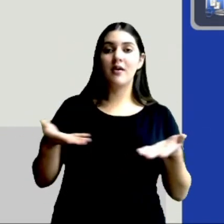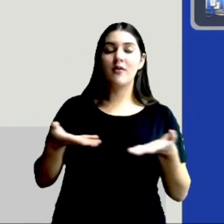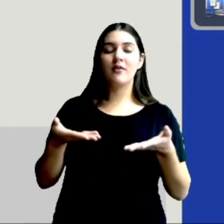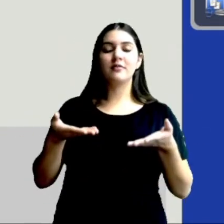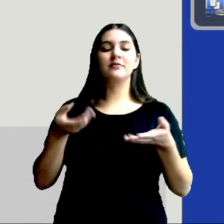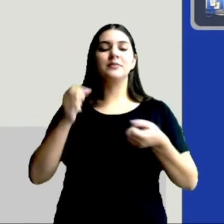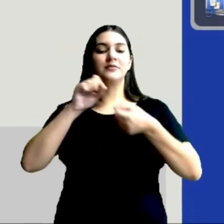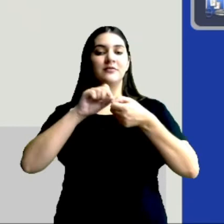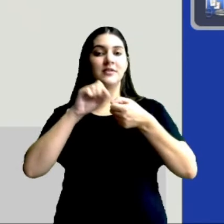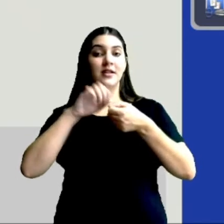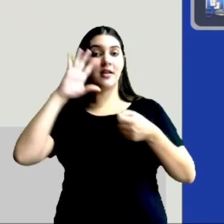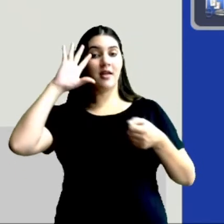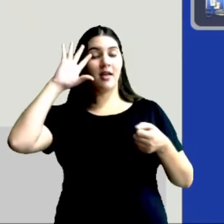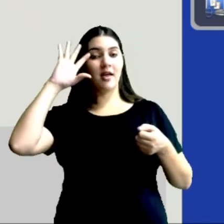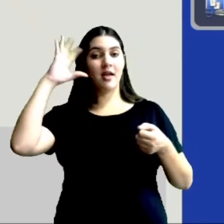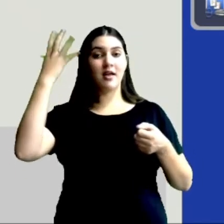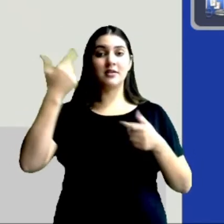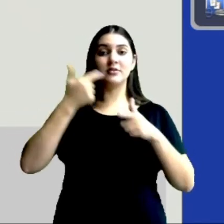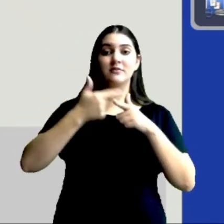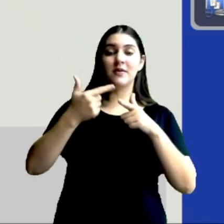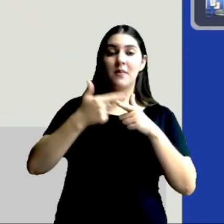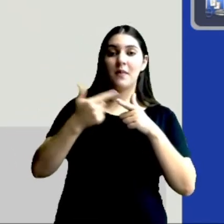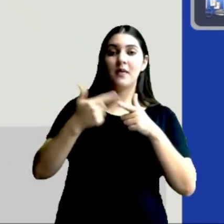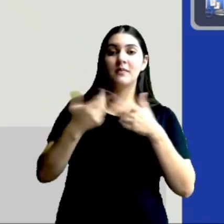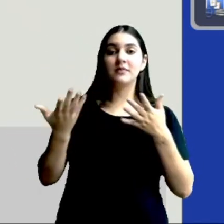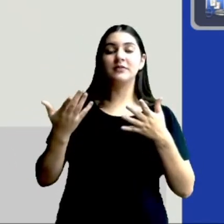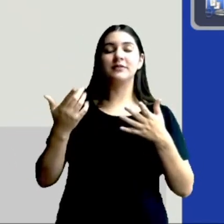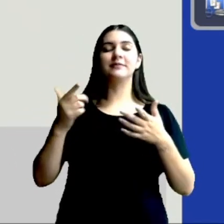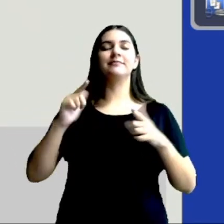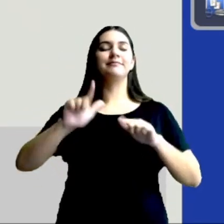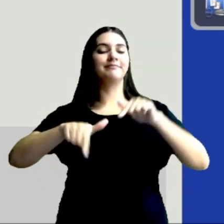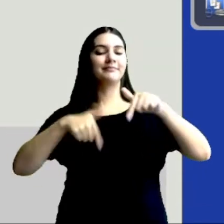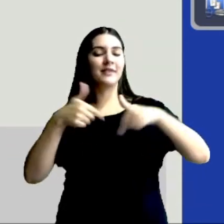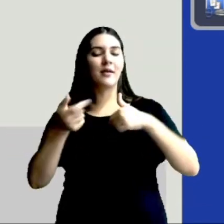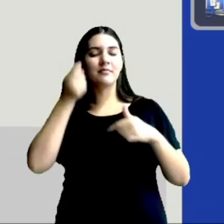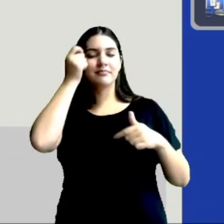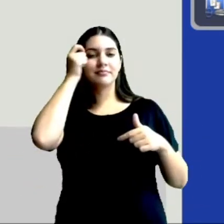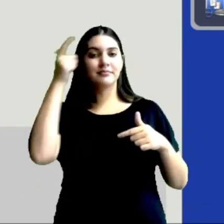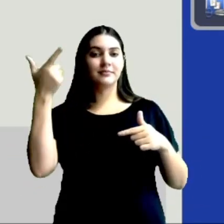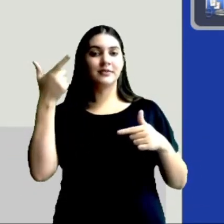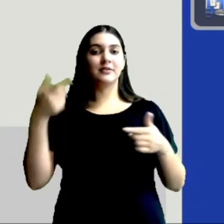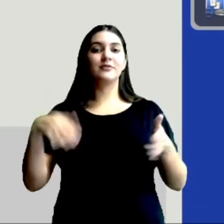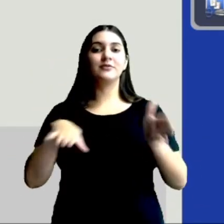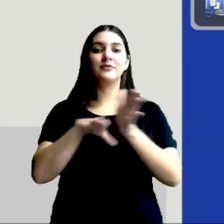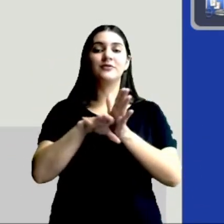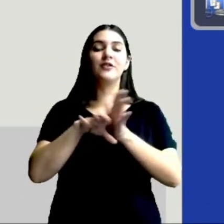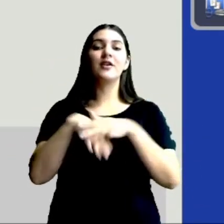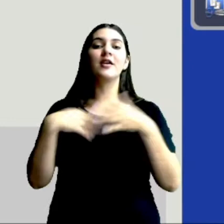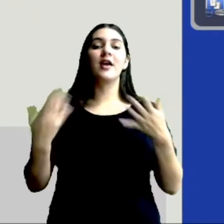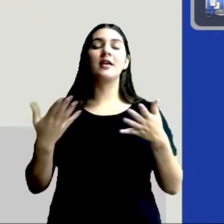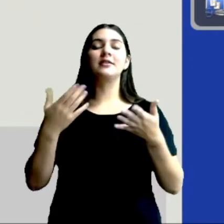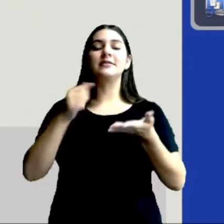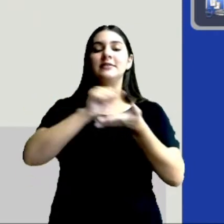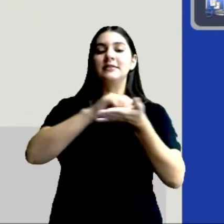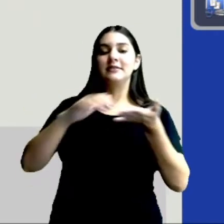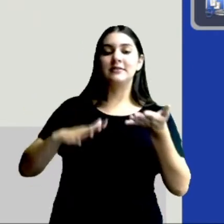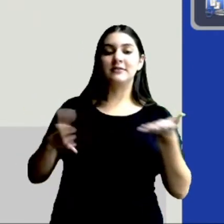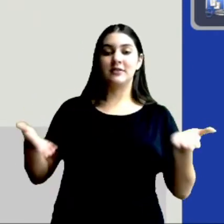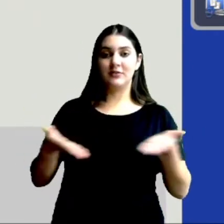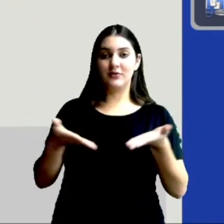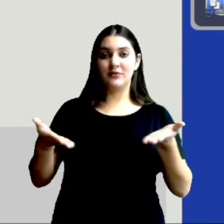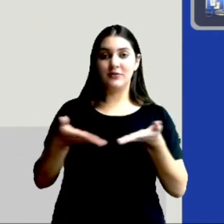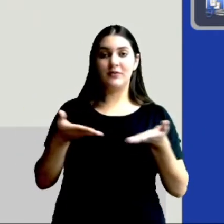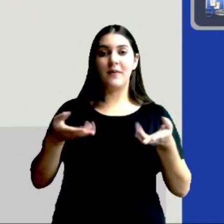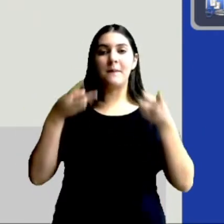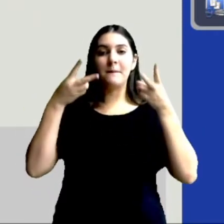aplicar, resolver problemas trabalhando essa ideia, né? A gente vai chegar nos exercícios de hoje,